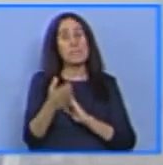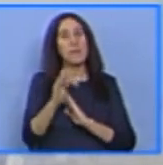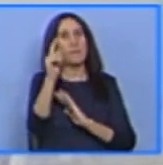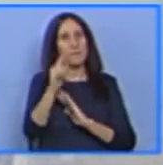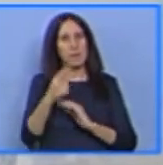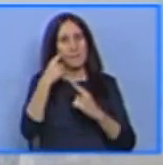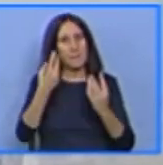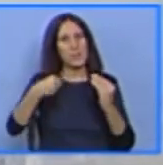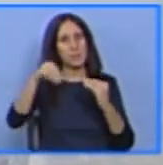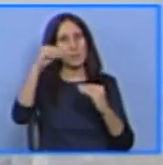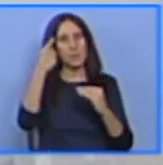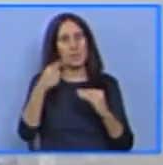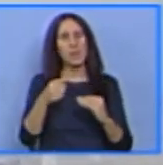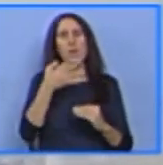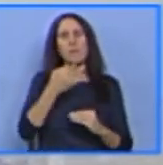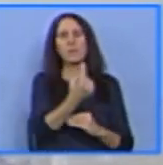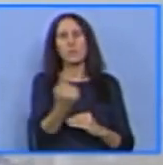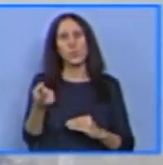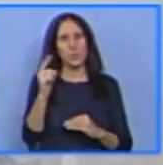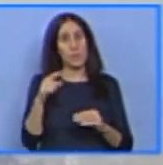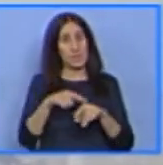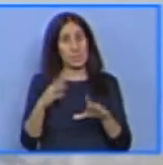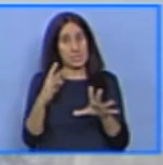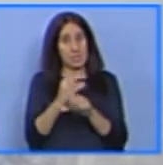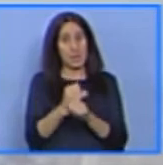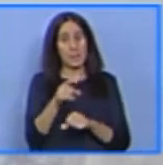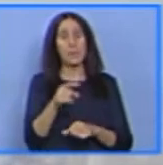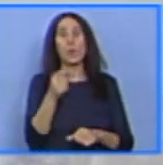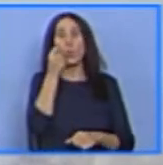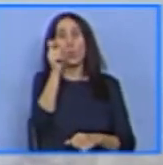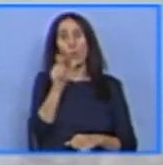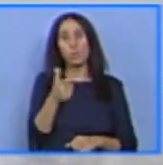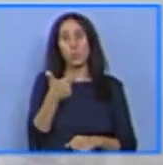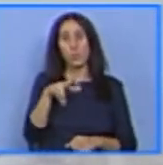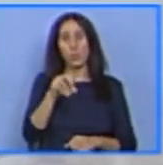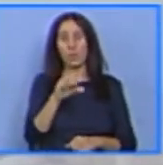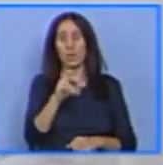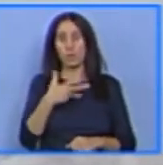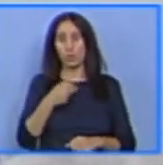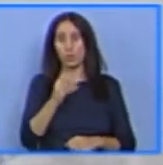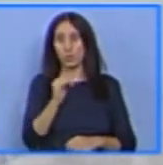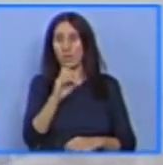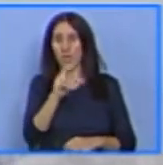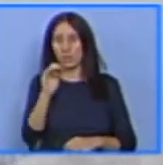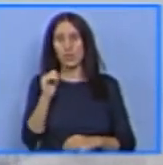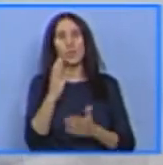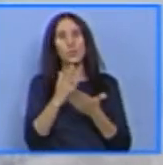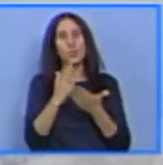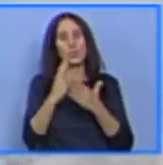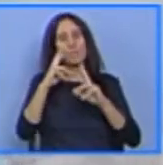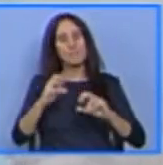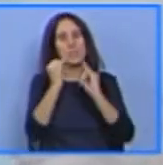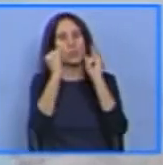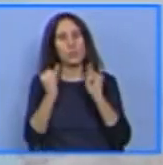vai mais além do que as convicções de cada um. Bruno Cardoso Reis pertence ao Centro de Estudos Internacionais do ISCTE